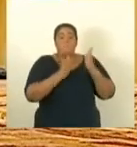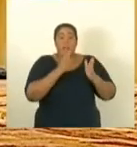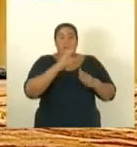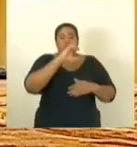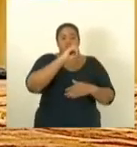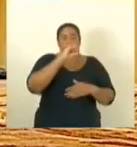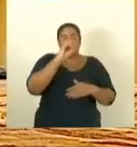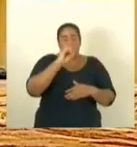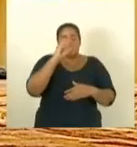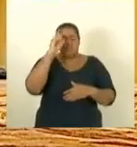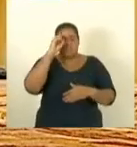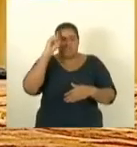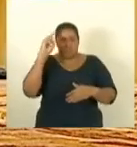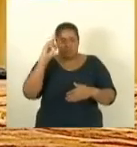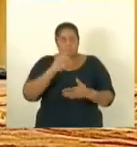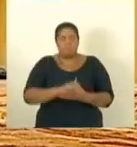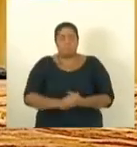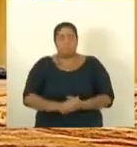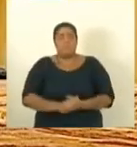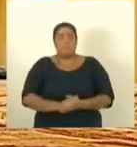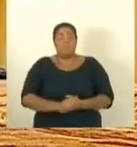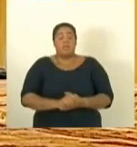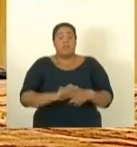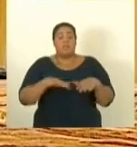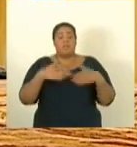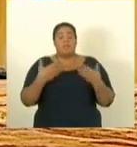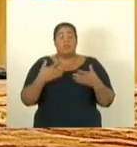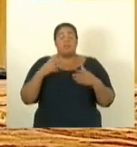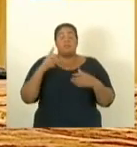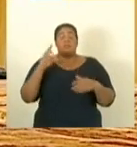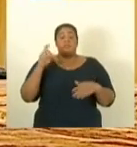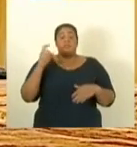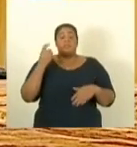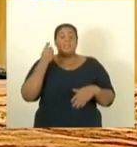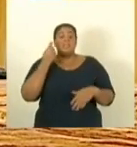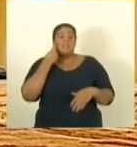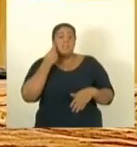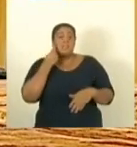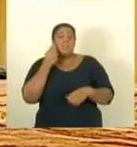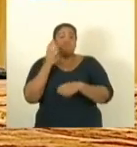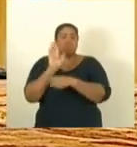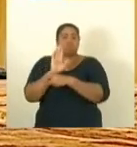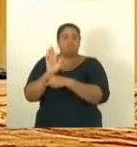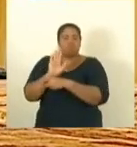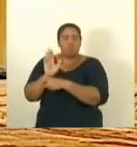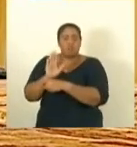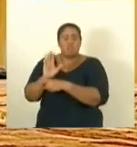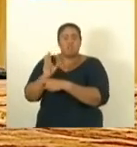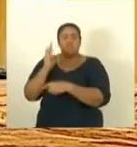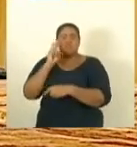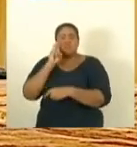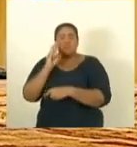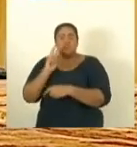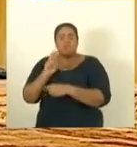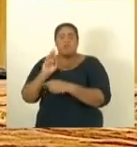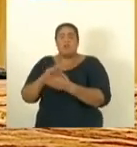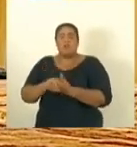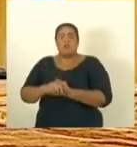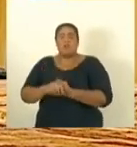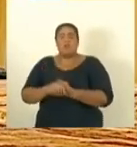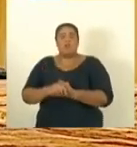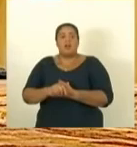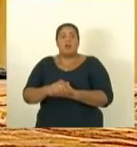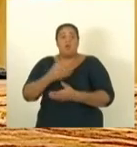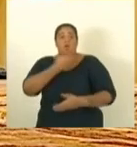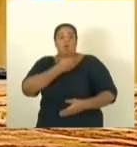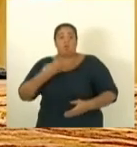aí essa homenagem também e fizemos na sexta-feira um vídeo no qual nós conclamamos ao governo do estado para que